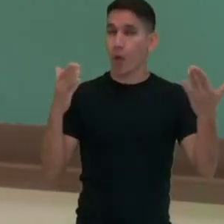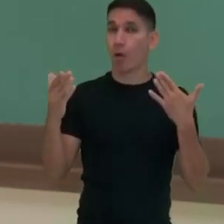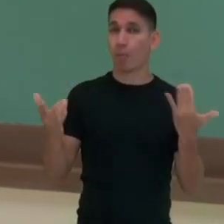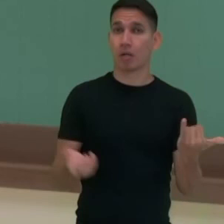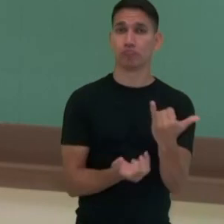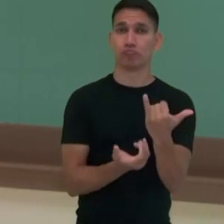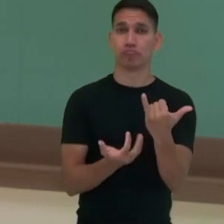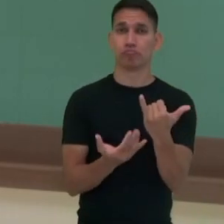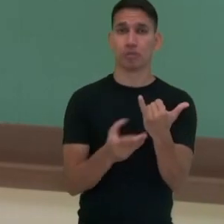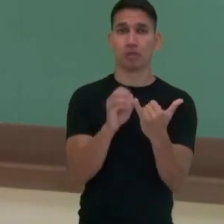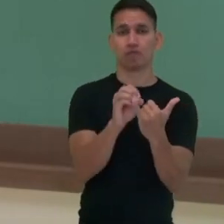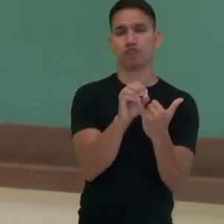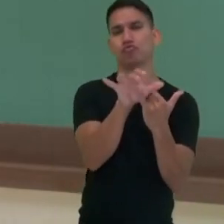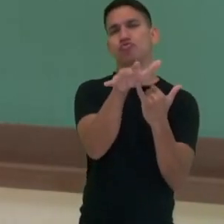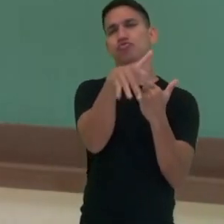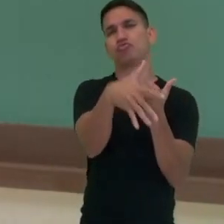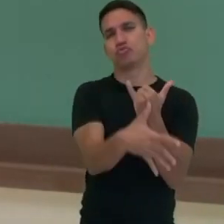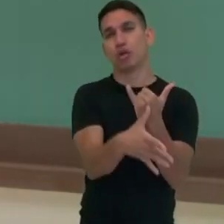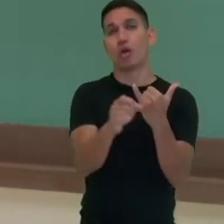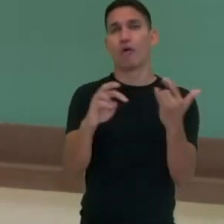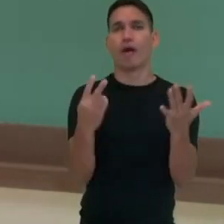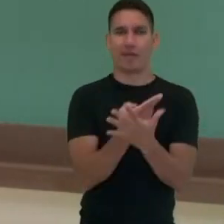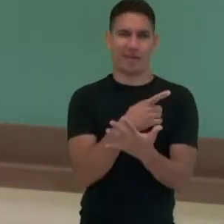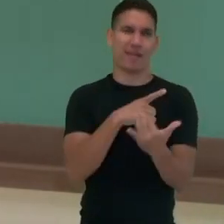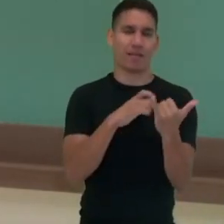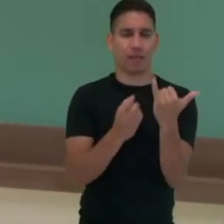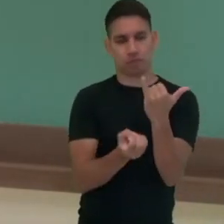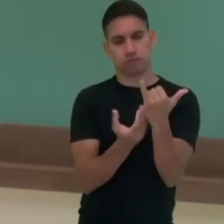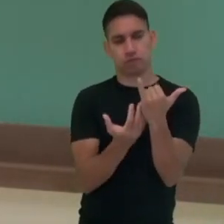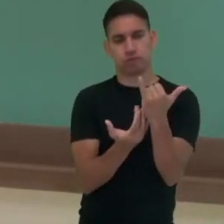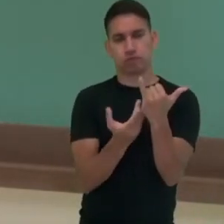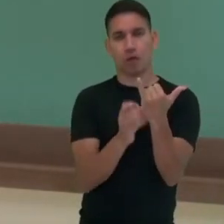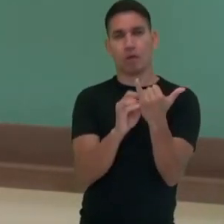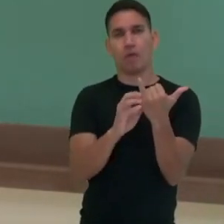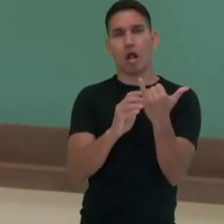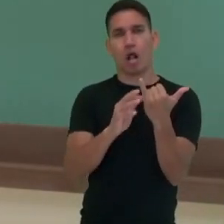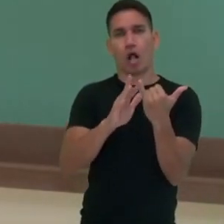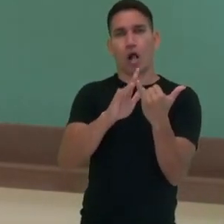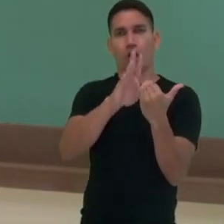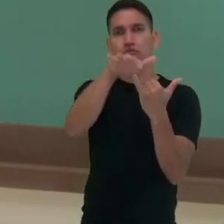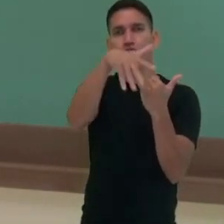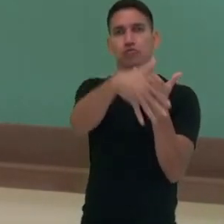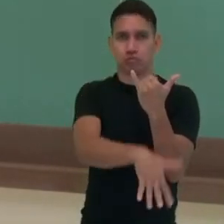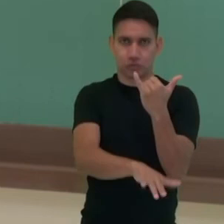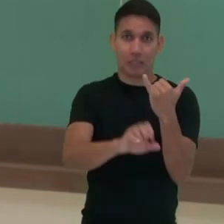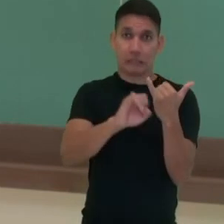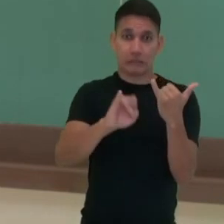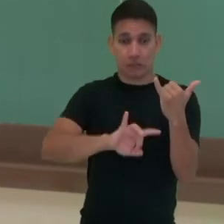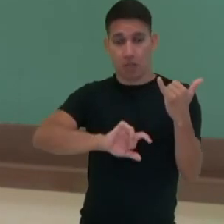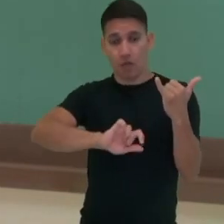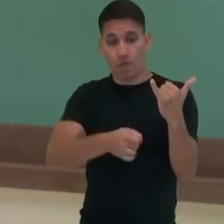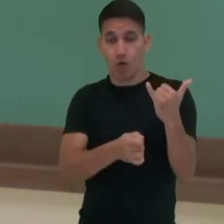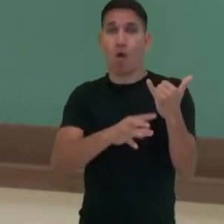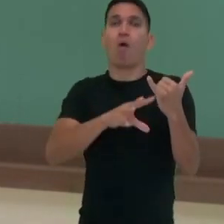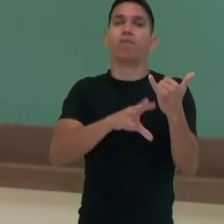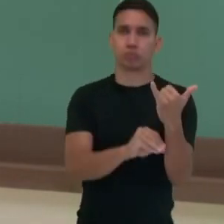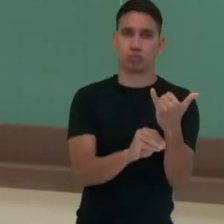chaleira derramada, né? Então, quando ferve ali, né? A água, se a gente não desliga